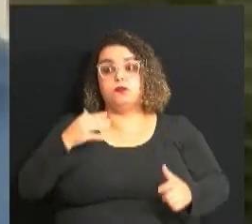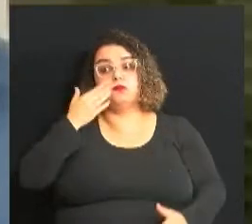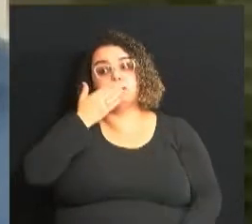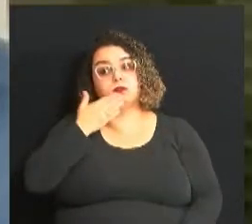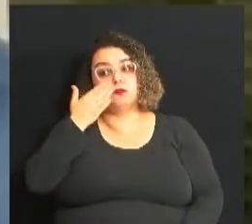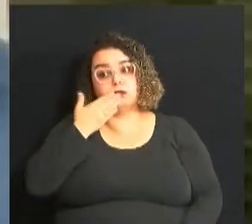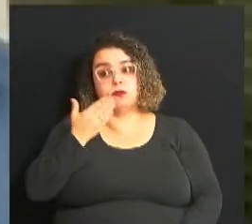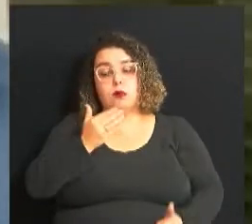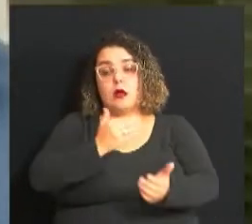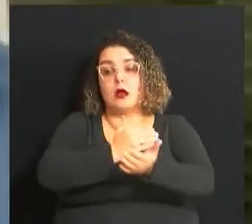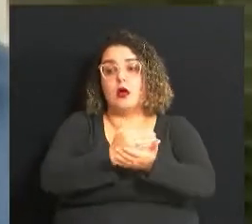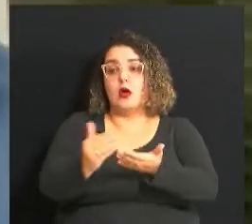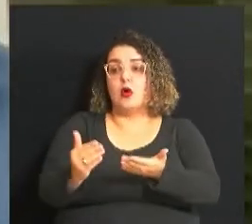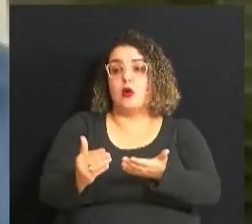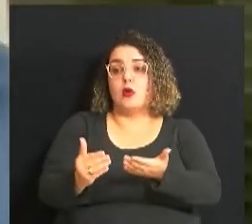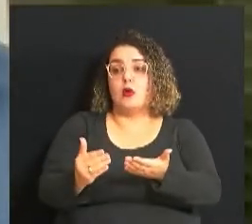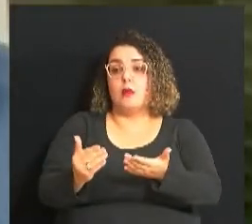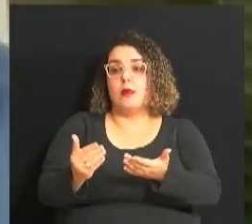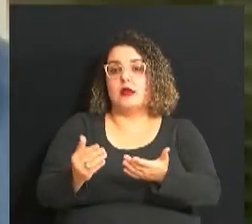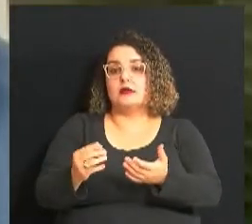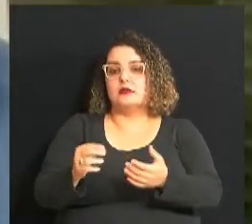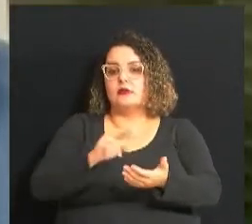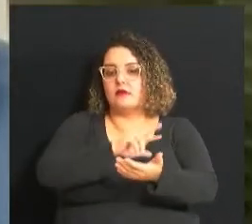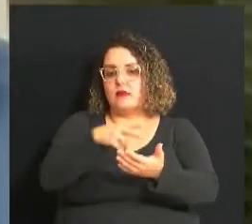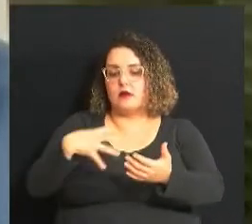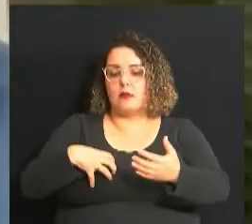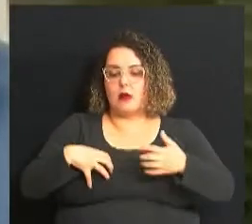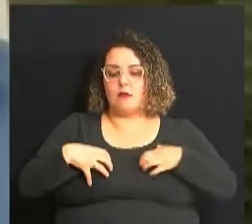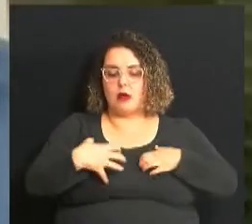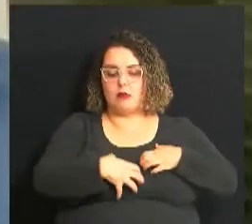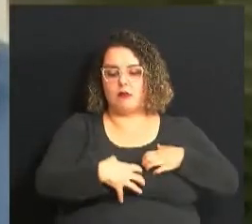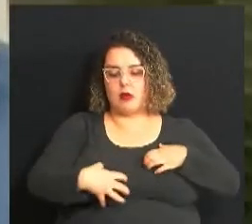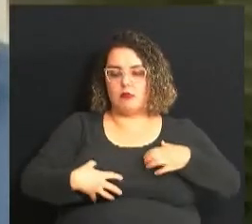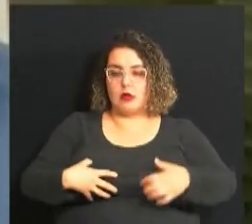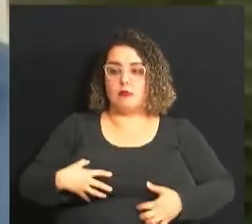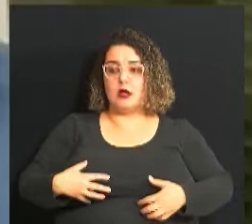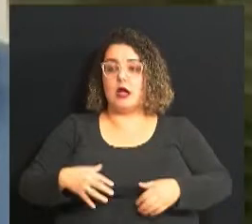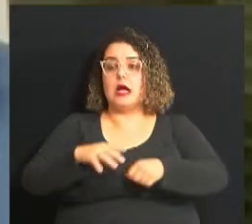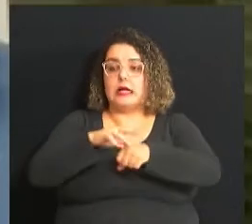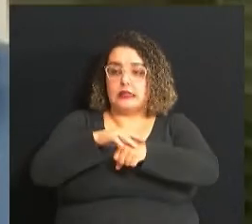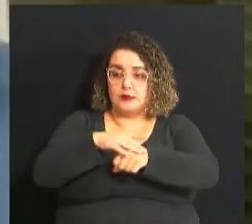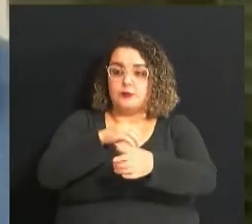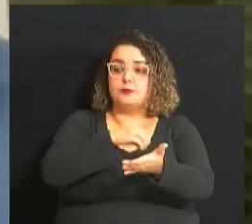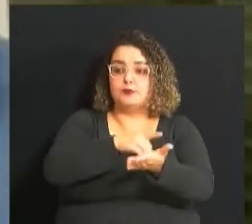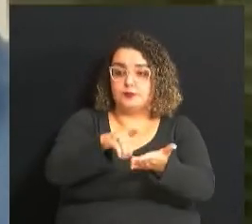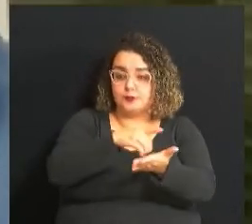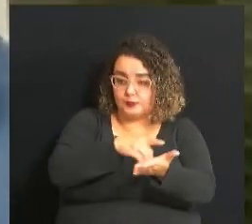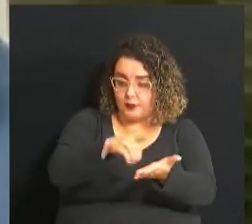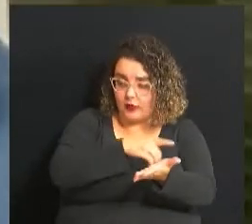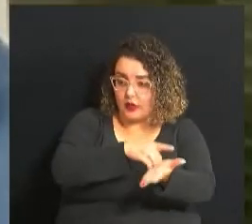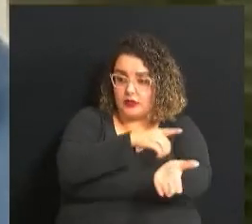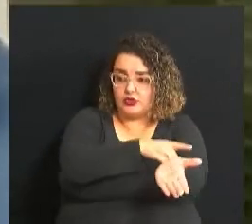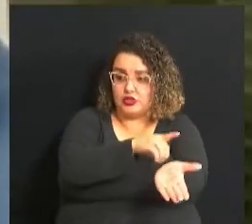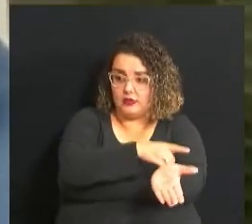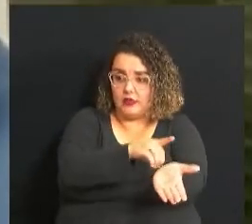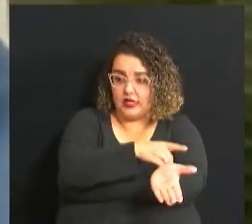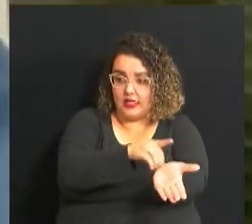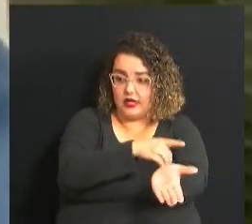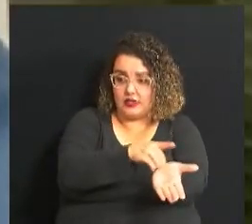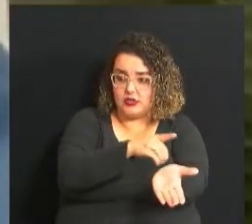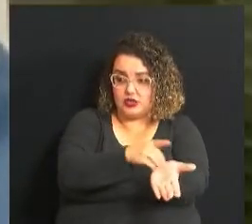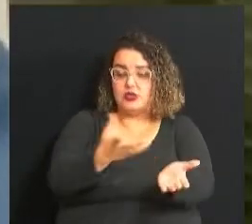começa a se depositar em vários órgãos. Então, a doença, o diabetes, é por depósito exagerado